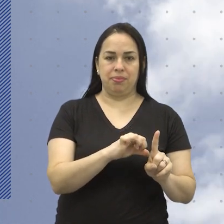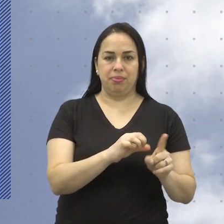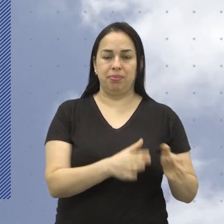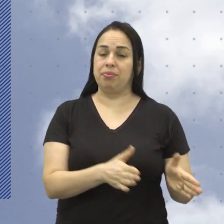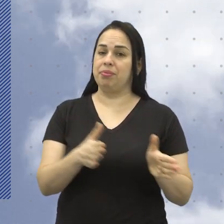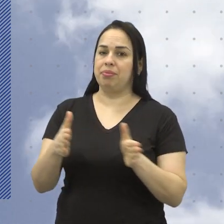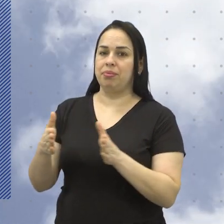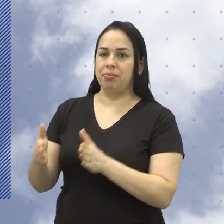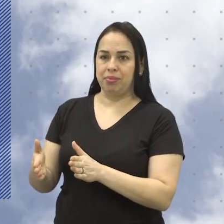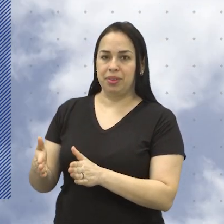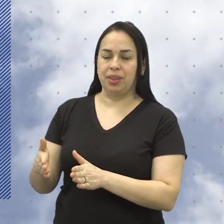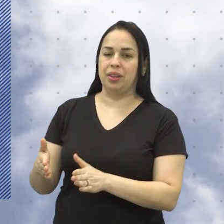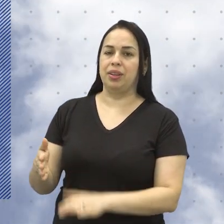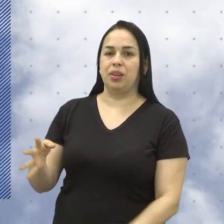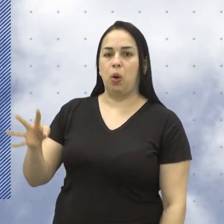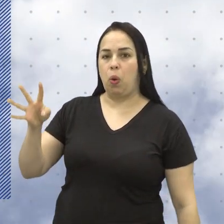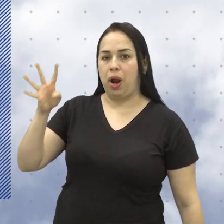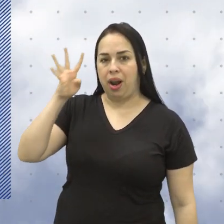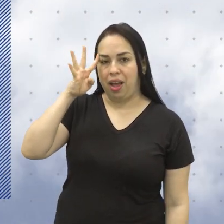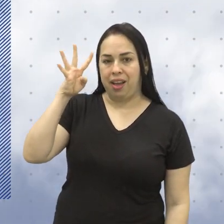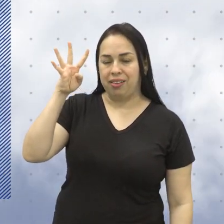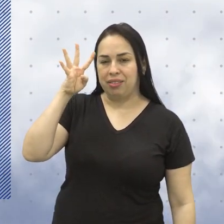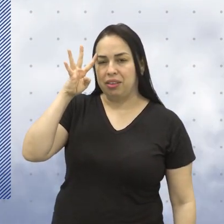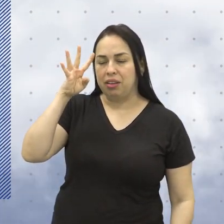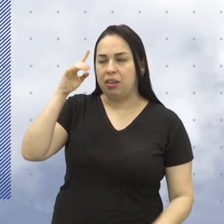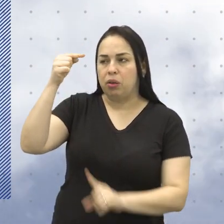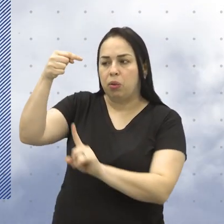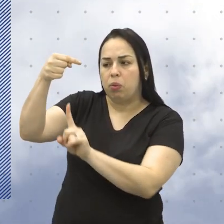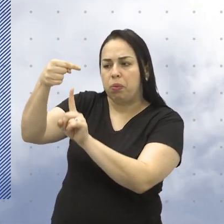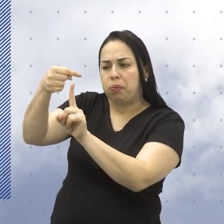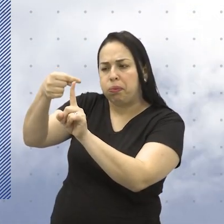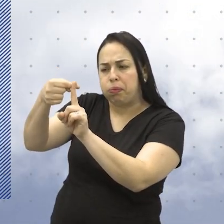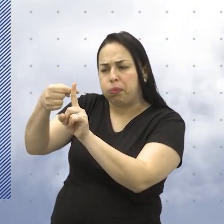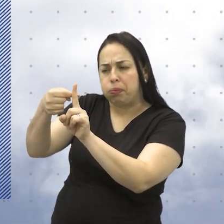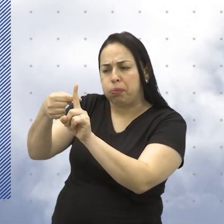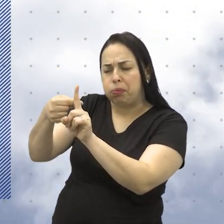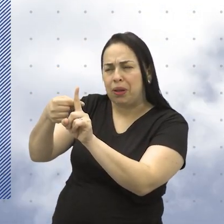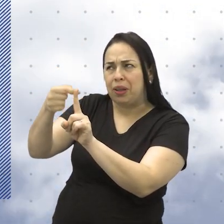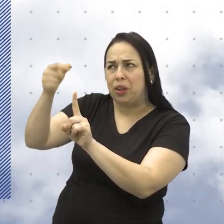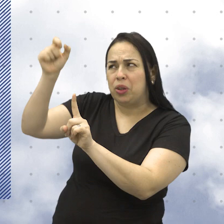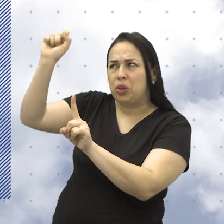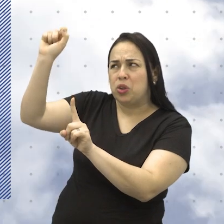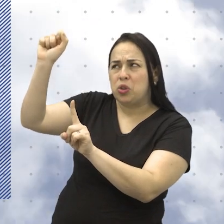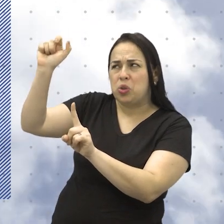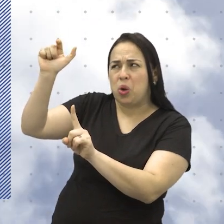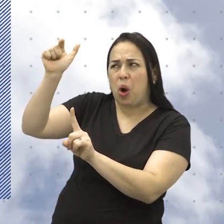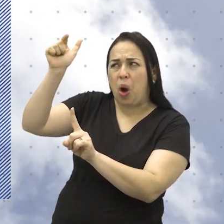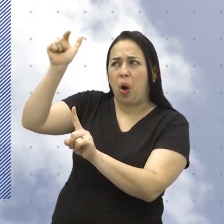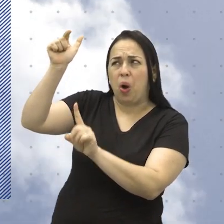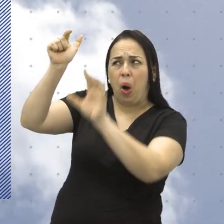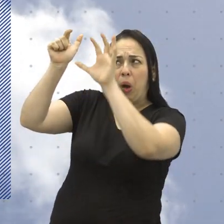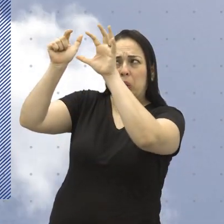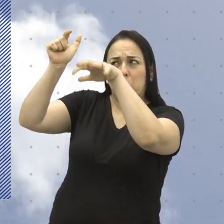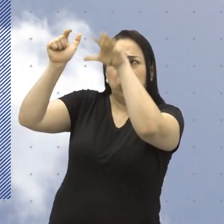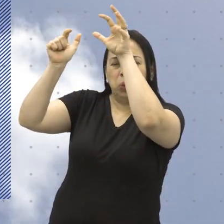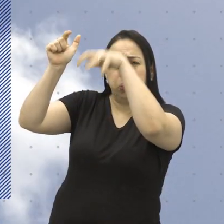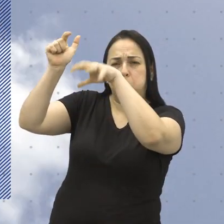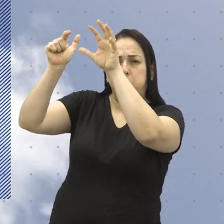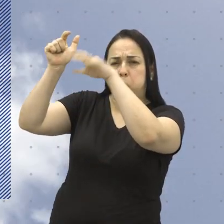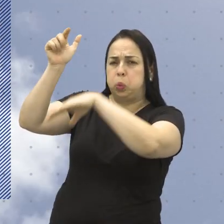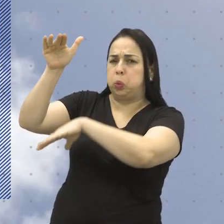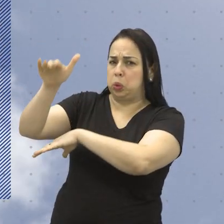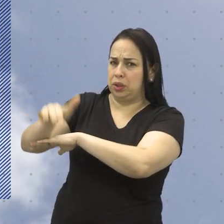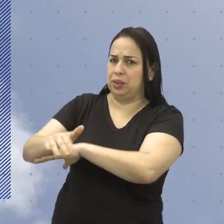será de 19. Já na quarta, as temperaturas caem. O sol aparece pouco entre as nuvens e há chance de chuva durante